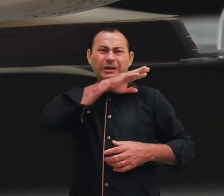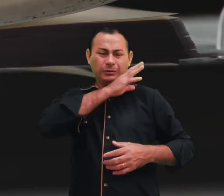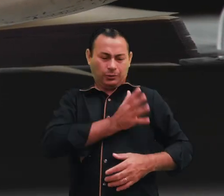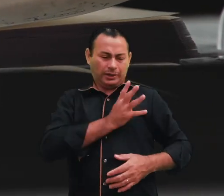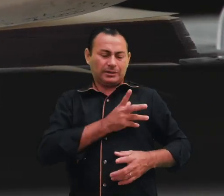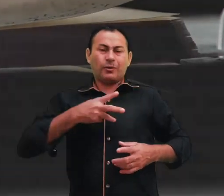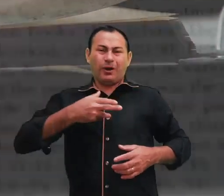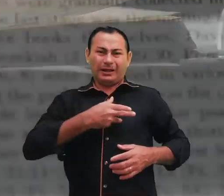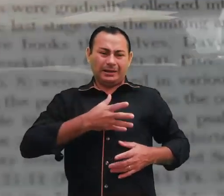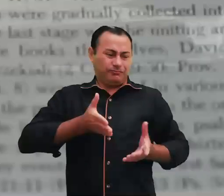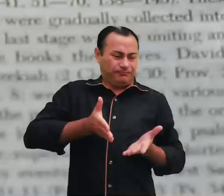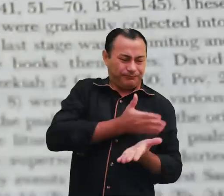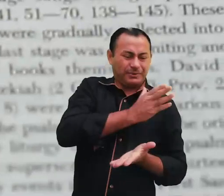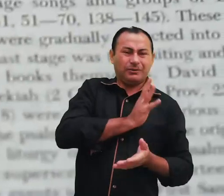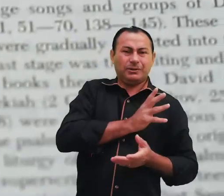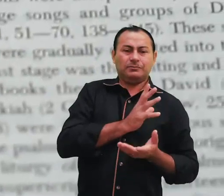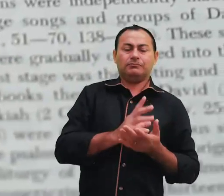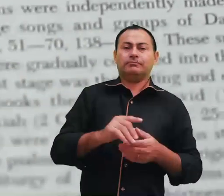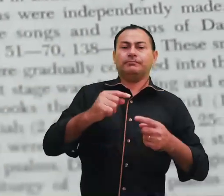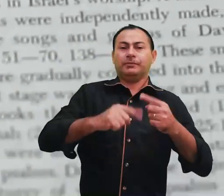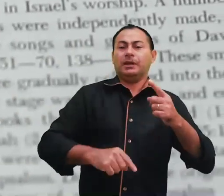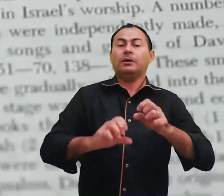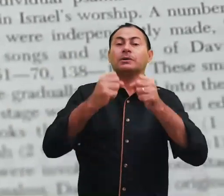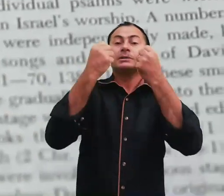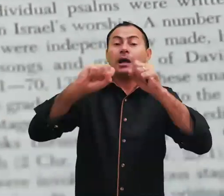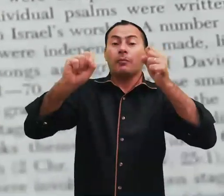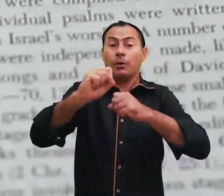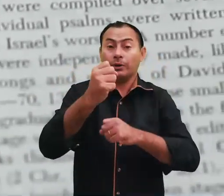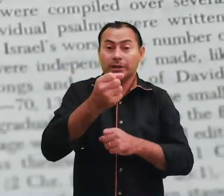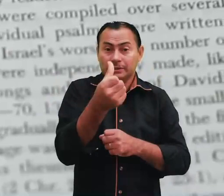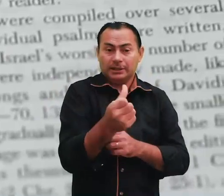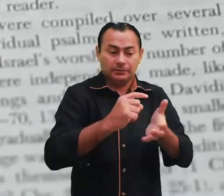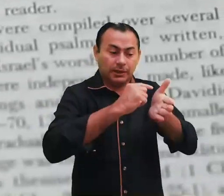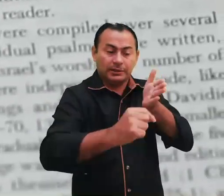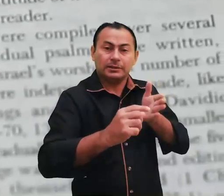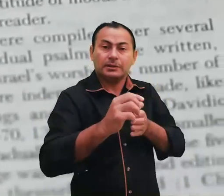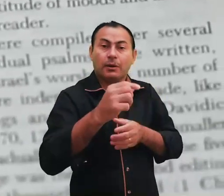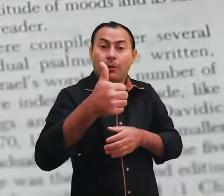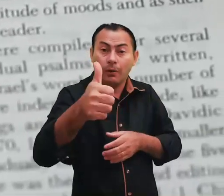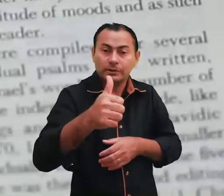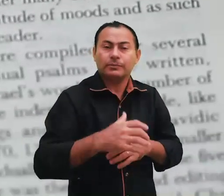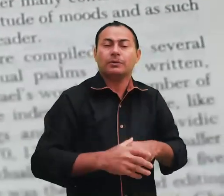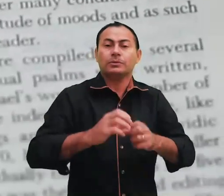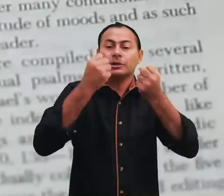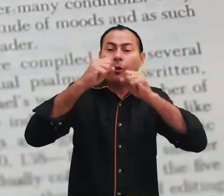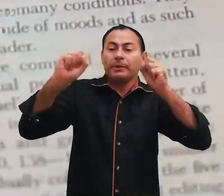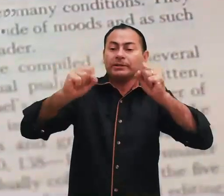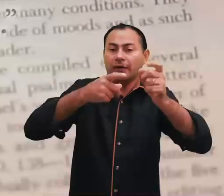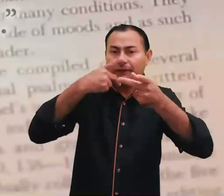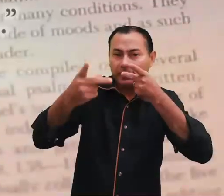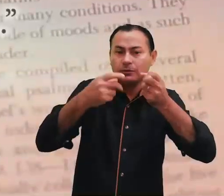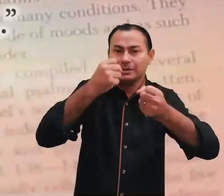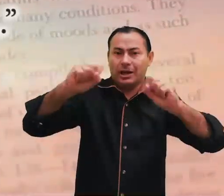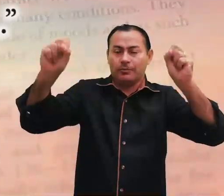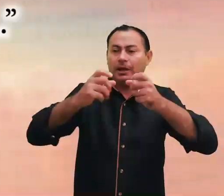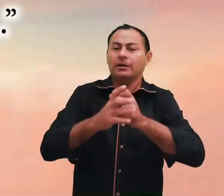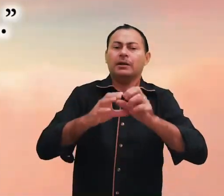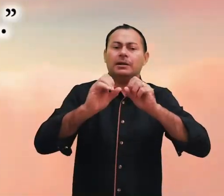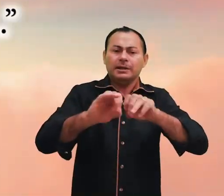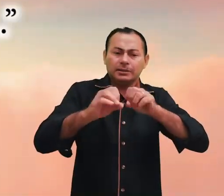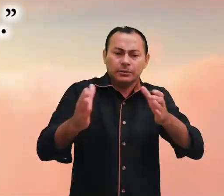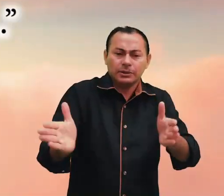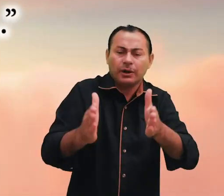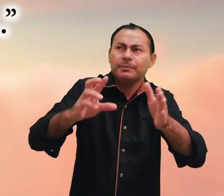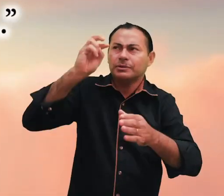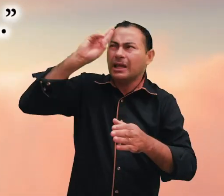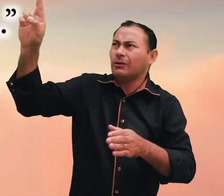que não deveria estar lá. No Salmo 86, versículo 11, o salmista orou assim, ensina-me o teu